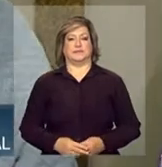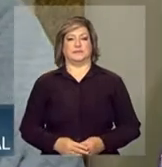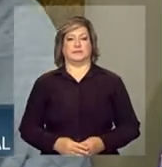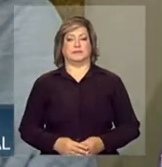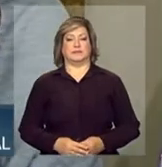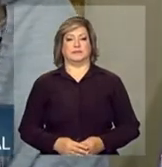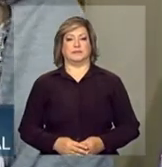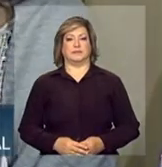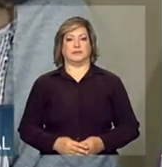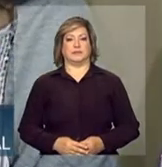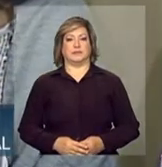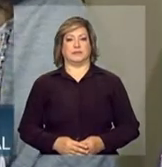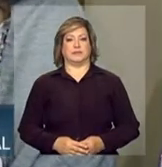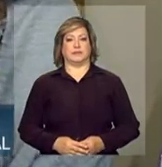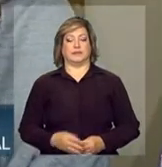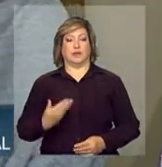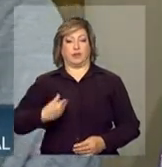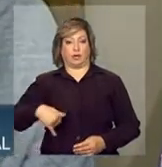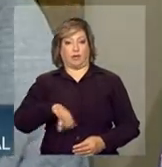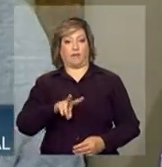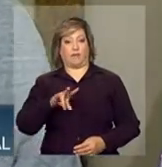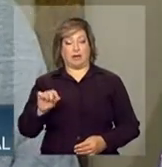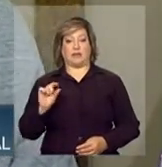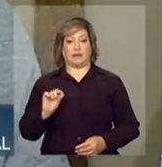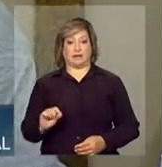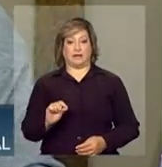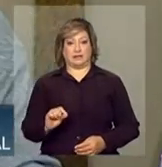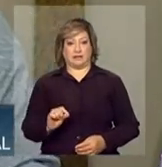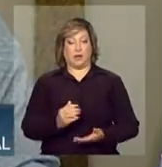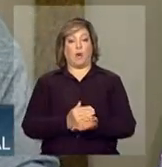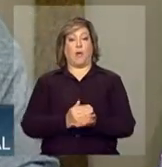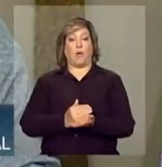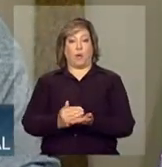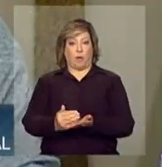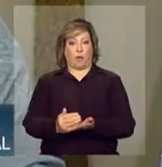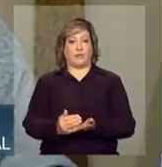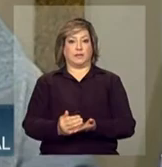E nós vamos dar início